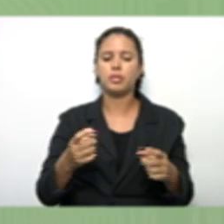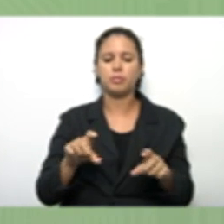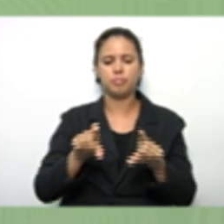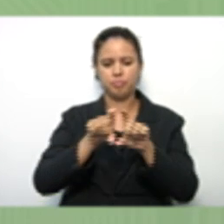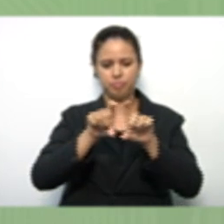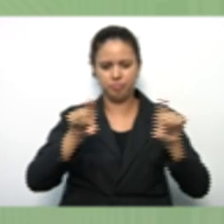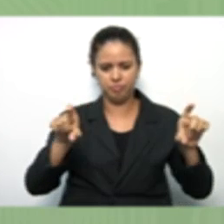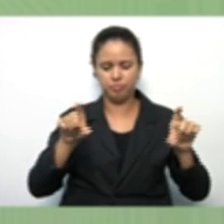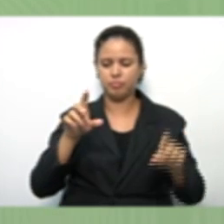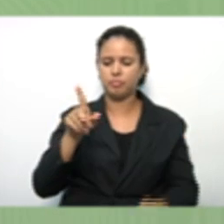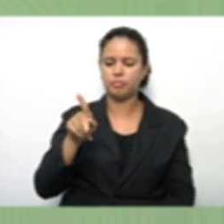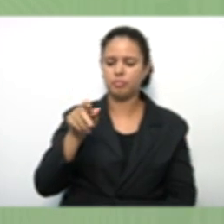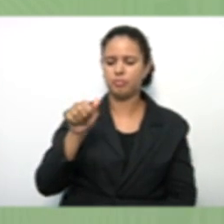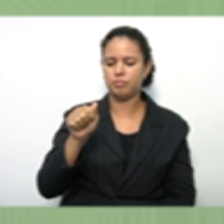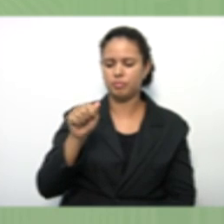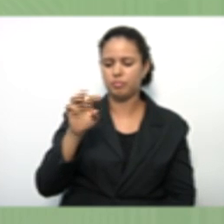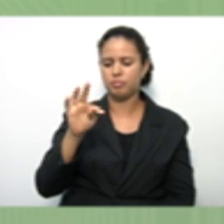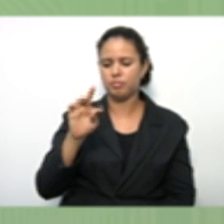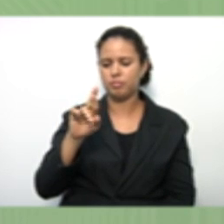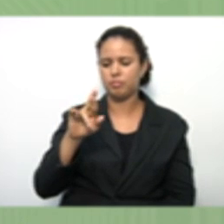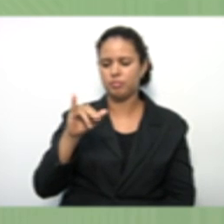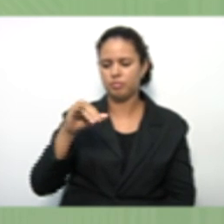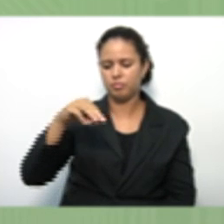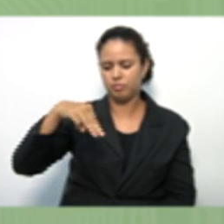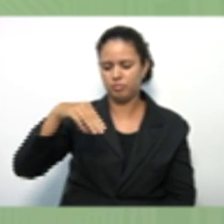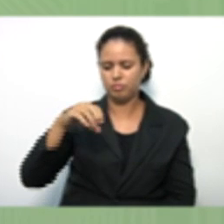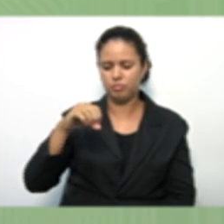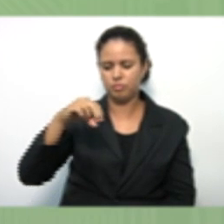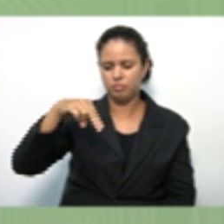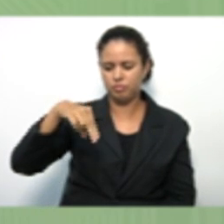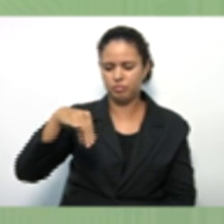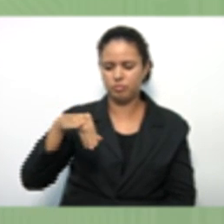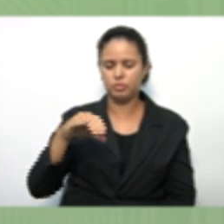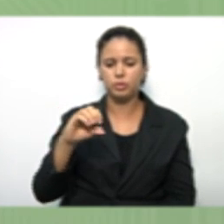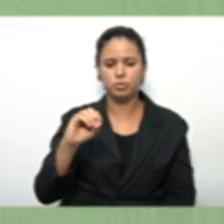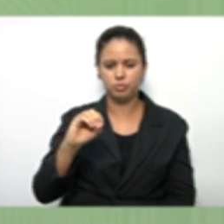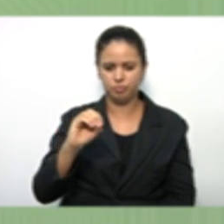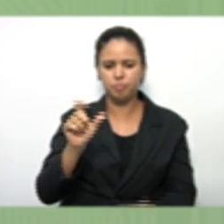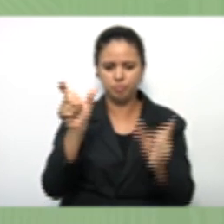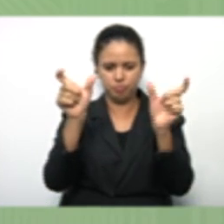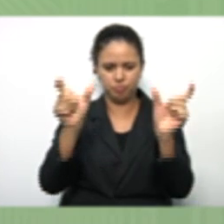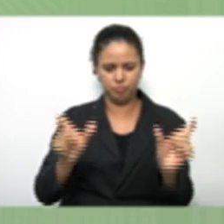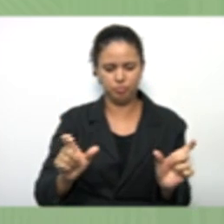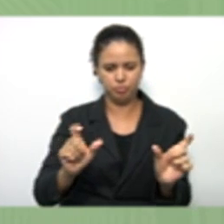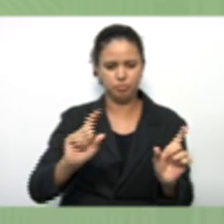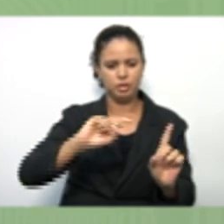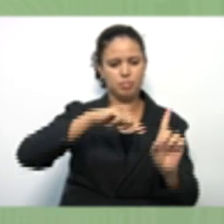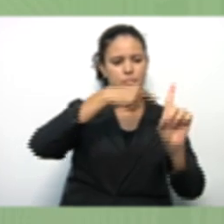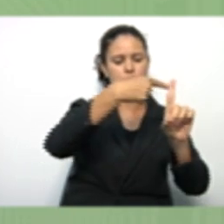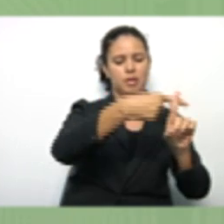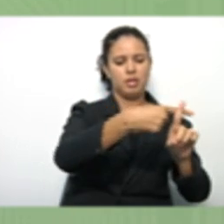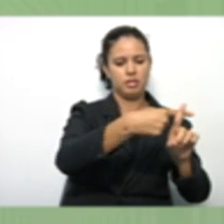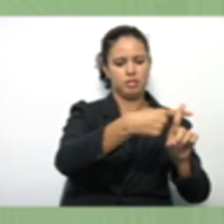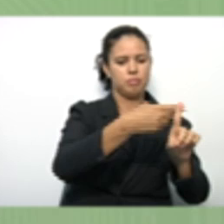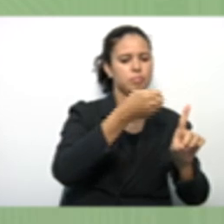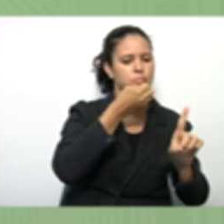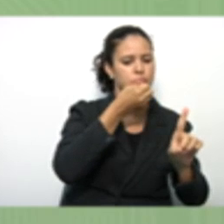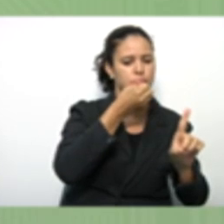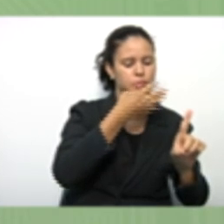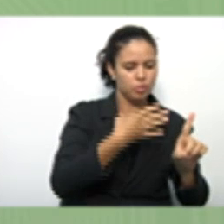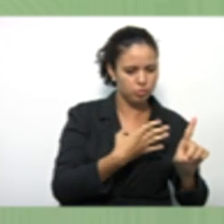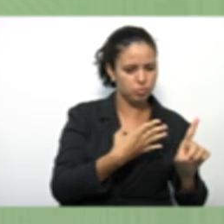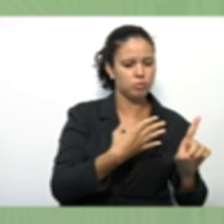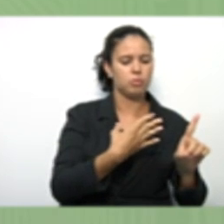por bens e direitos. Ele está com mais, aí significa um lado bom. E temos também as